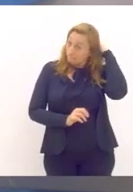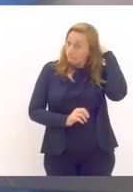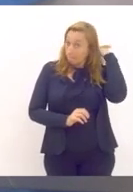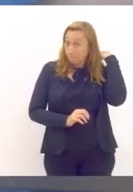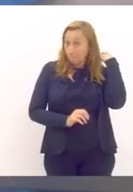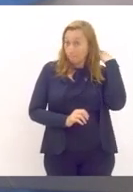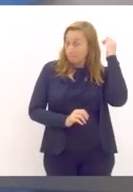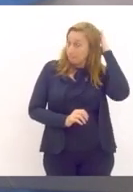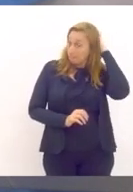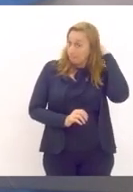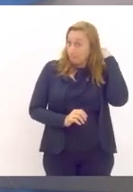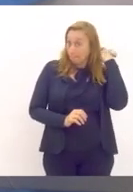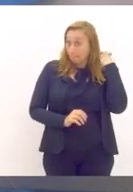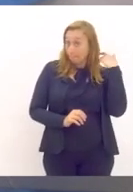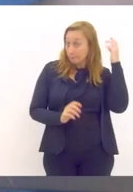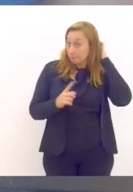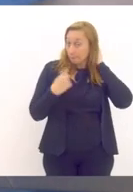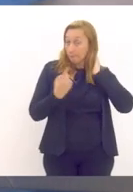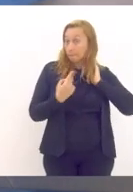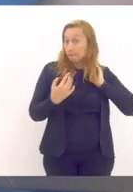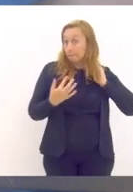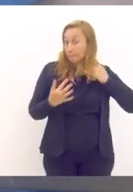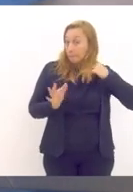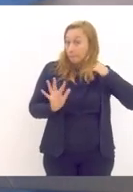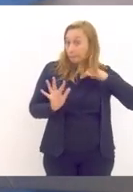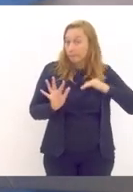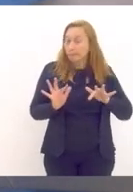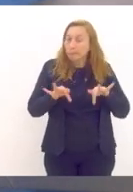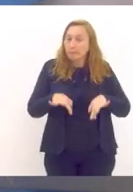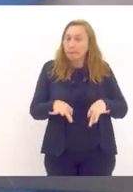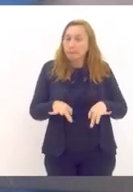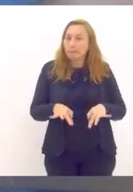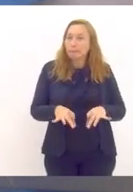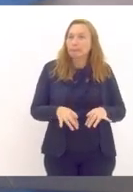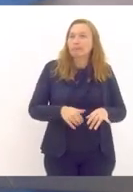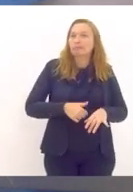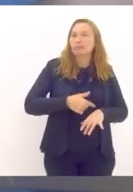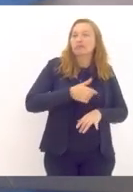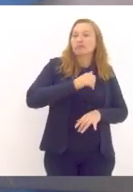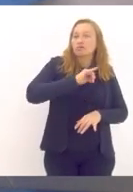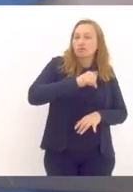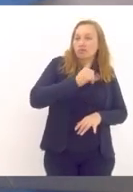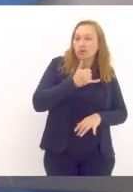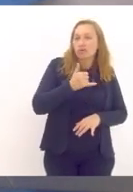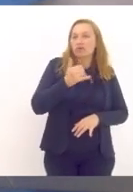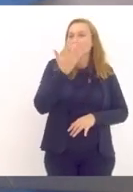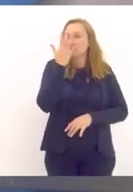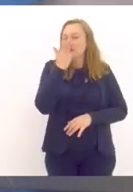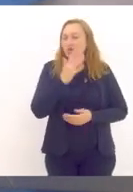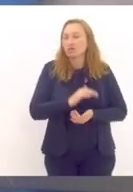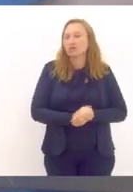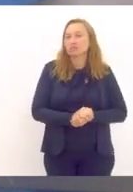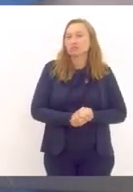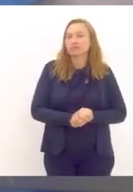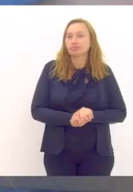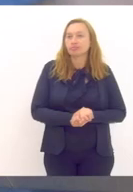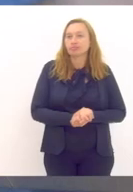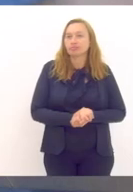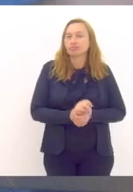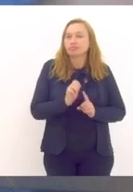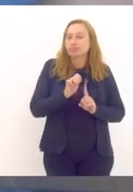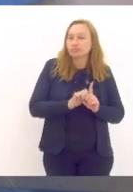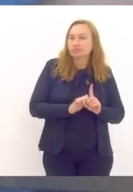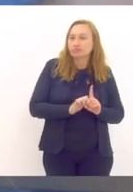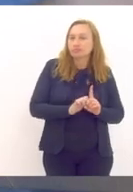nós já vamos agora, estamos fechando um segundo, né, janeiro, fevereiro, e que a gente possa, no final desse